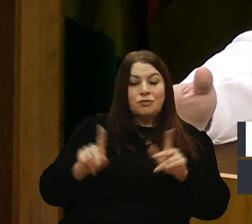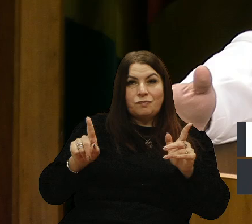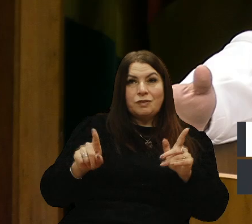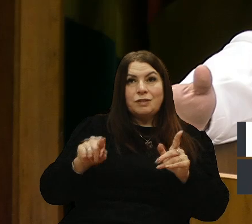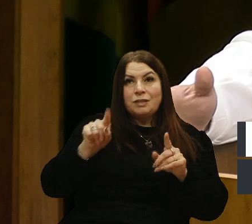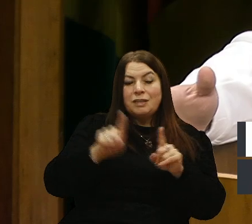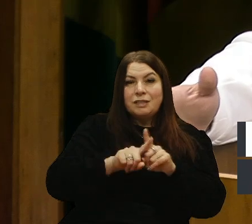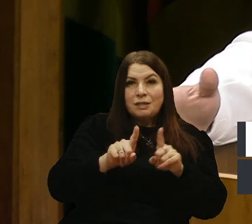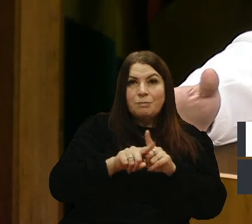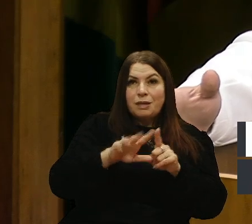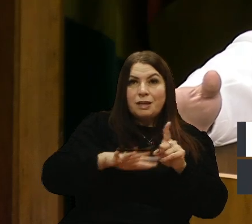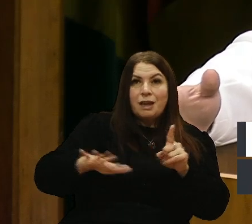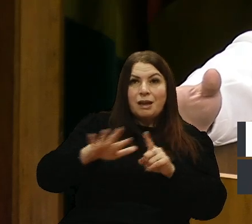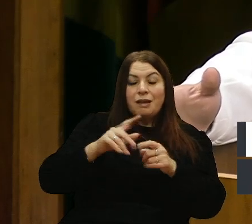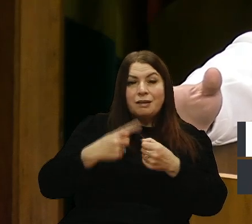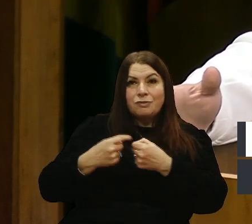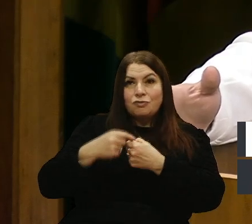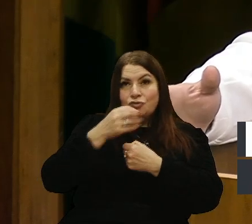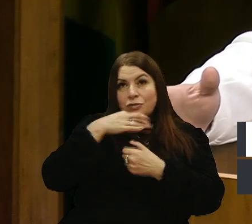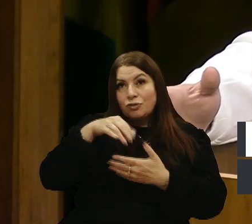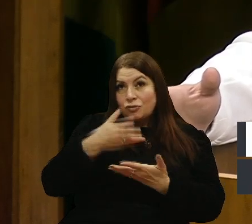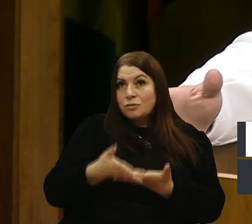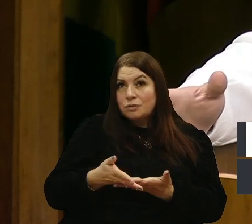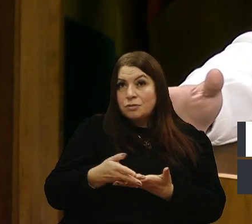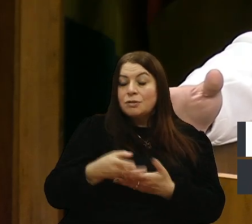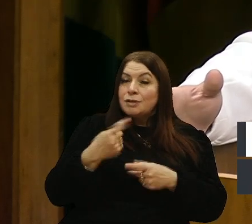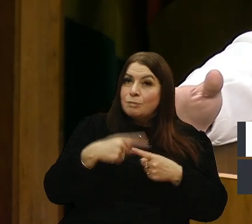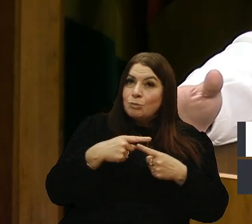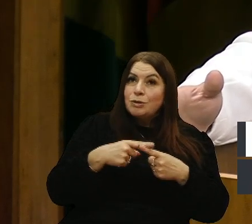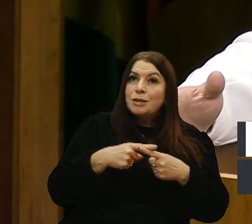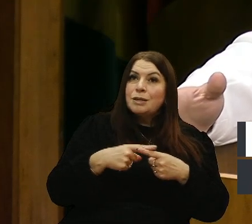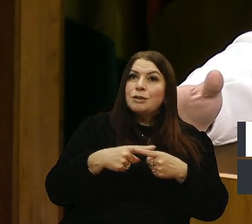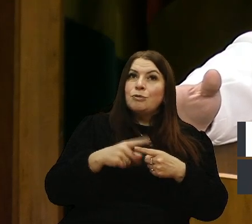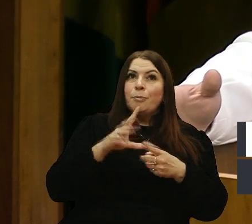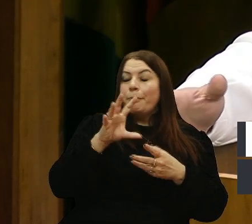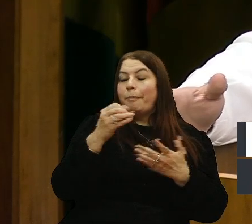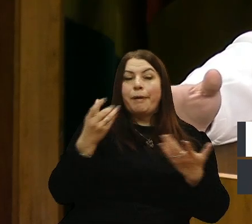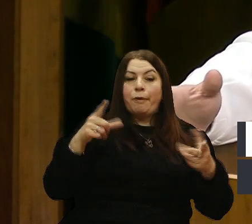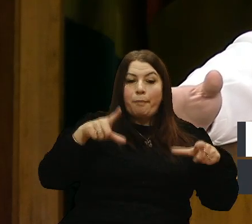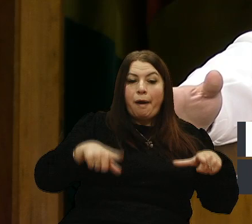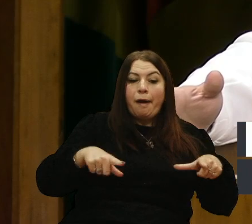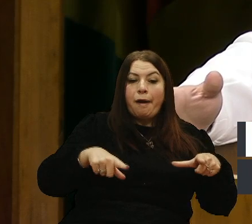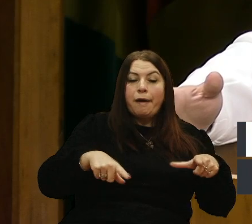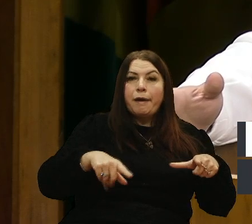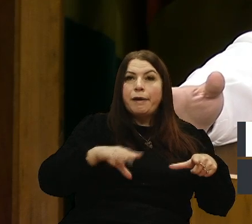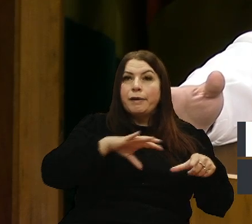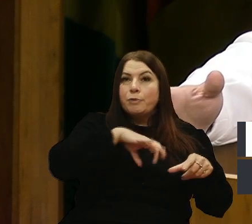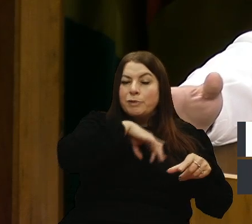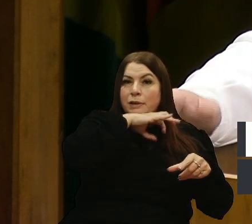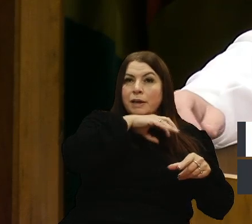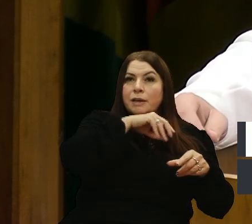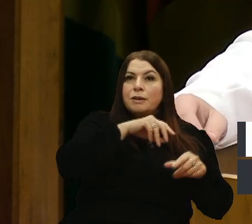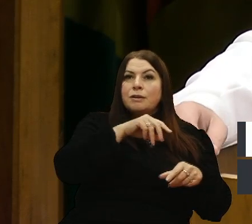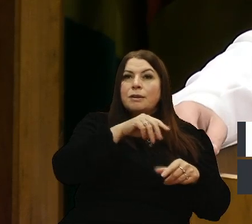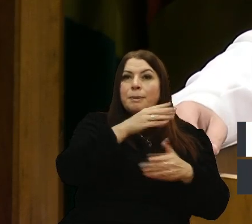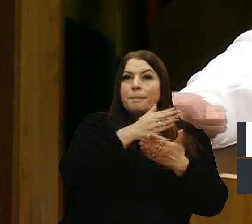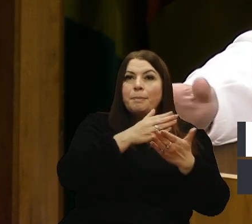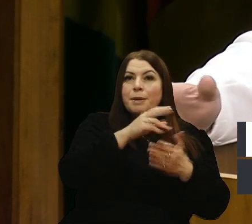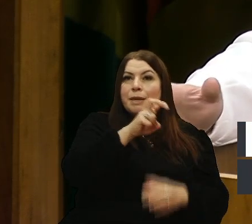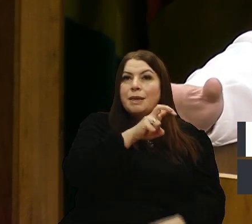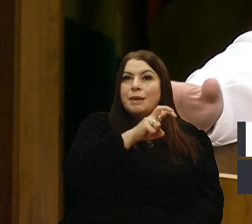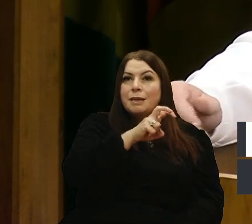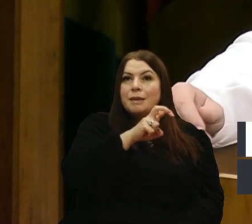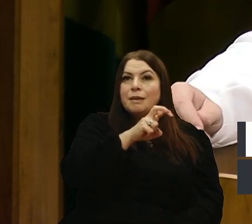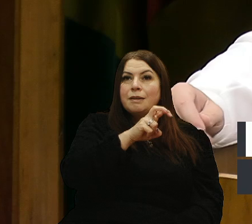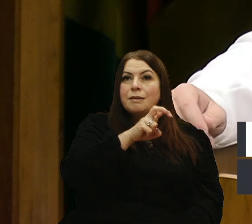E também na área urbana. Por quê? Porque você pega uma propriedade, uma área, um lote na área urbana de meio hectare, 500 metros quadrados,